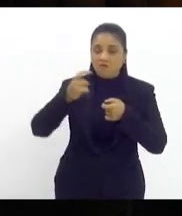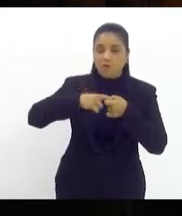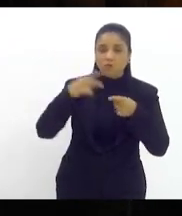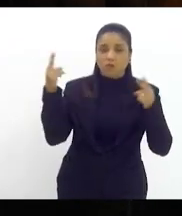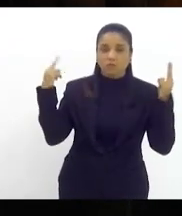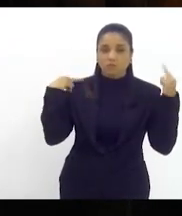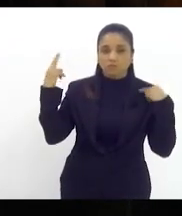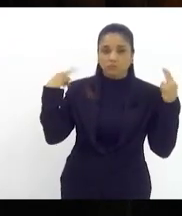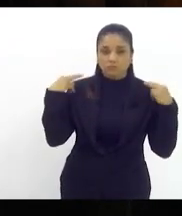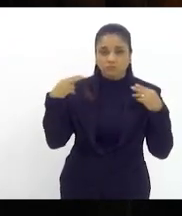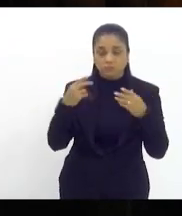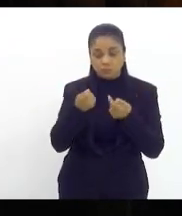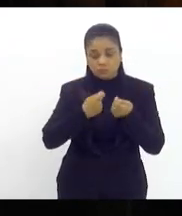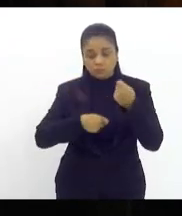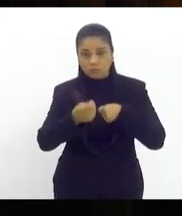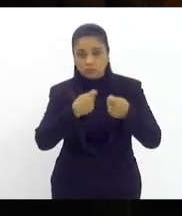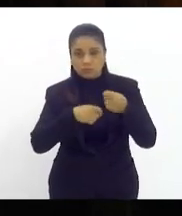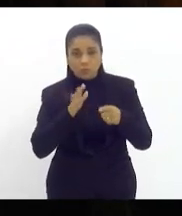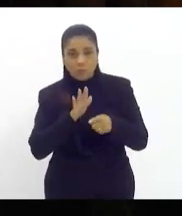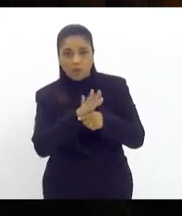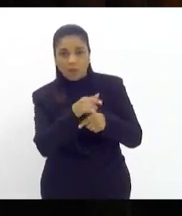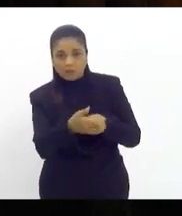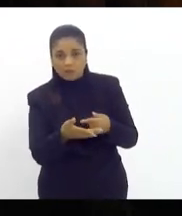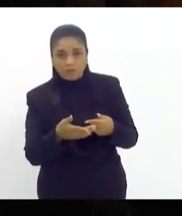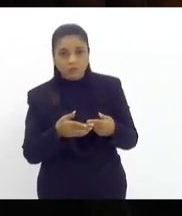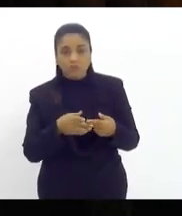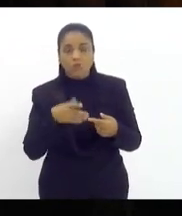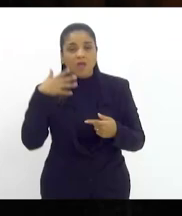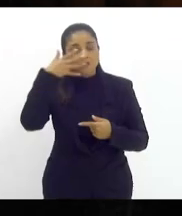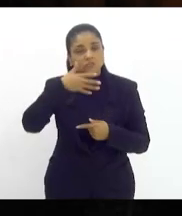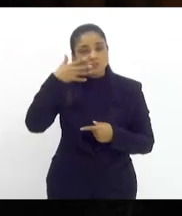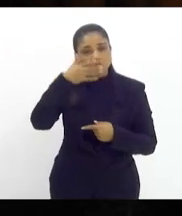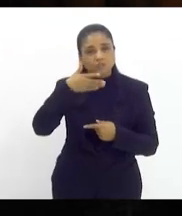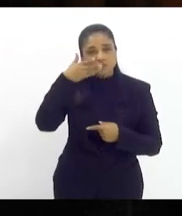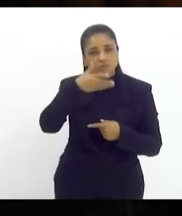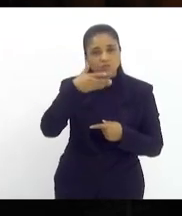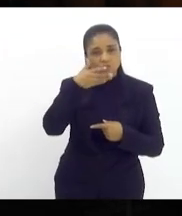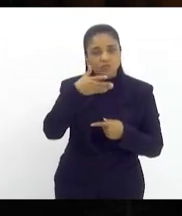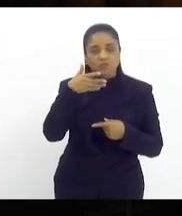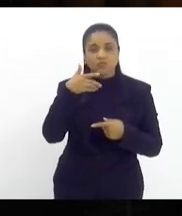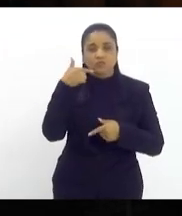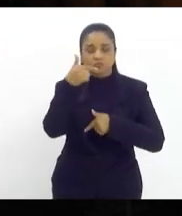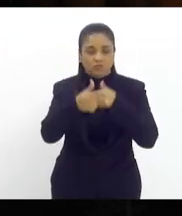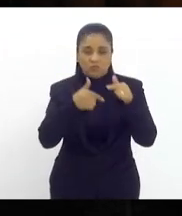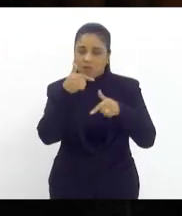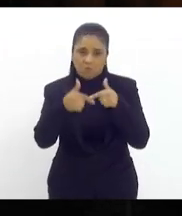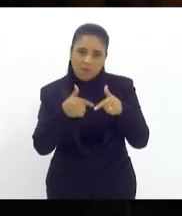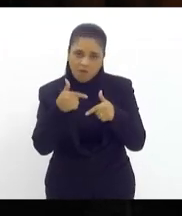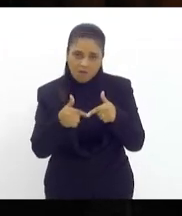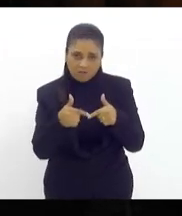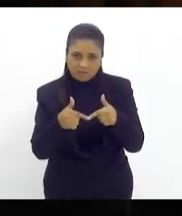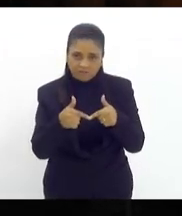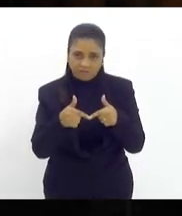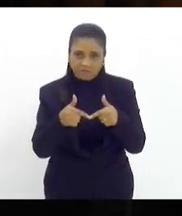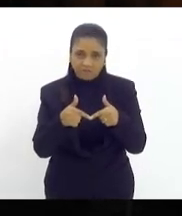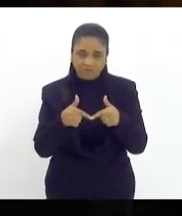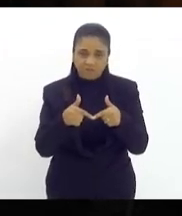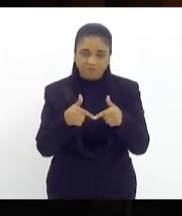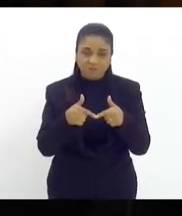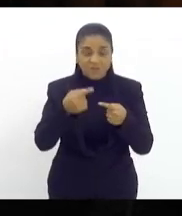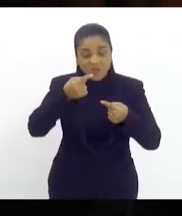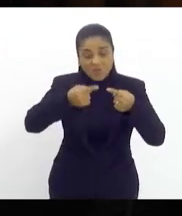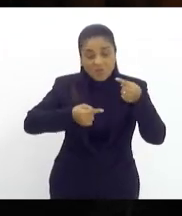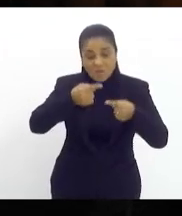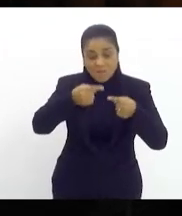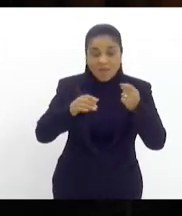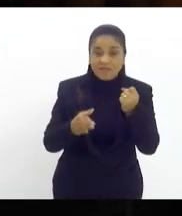porque não é o discurso da mecanização da automatização do trabalho que tem que ser feito é o discurso e o debate